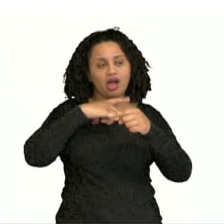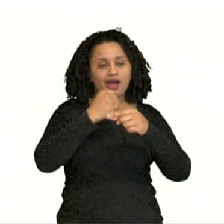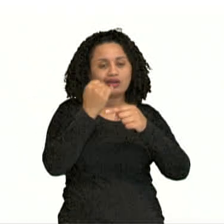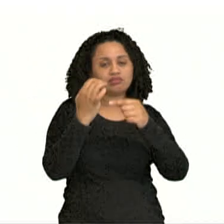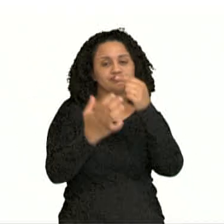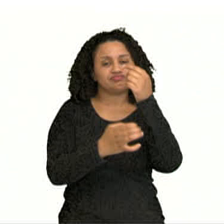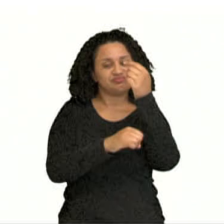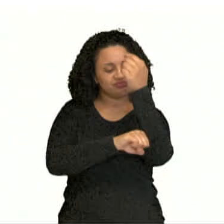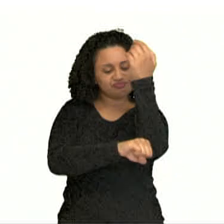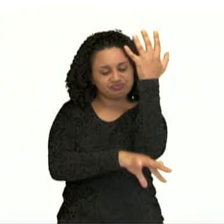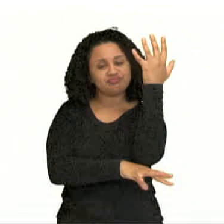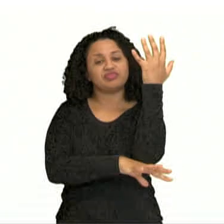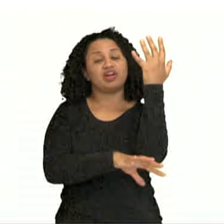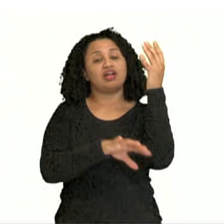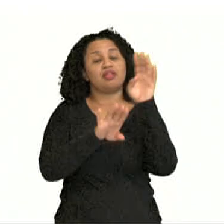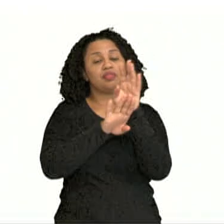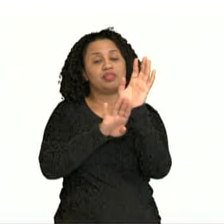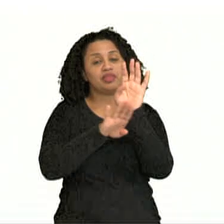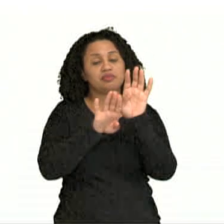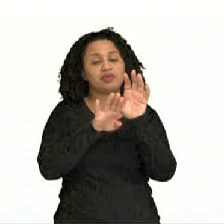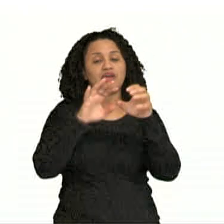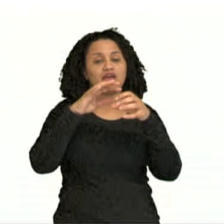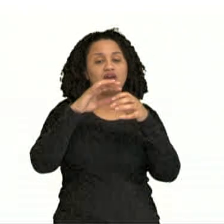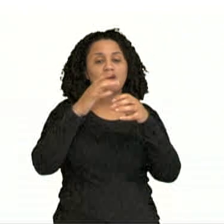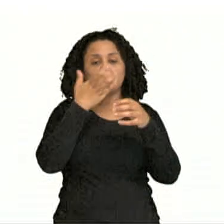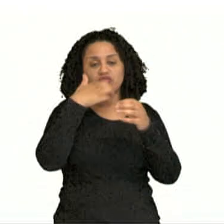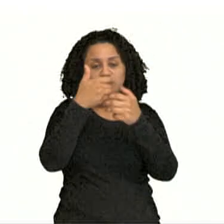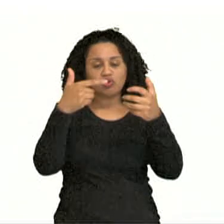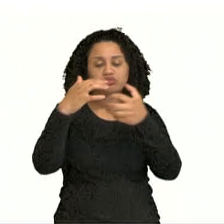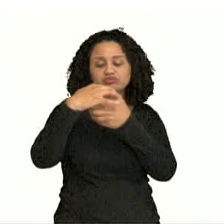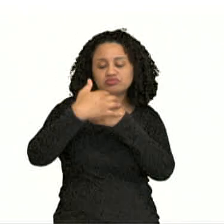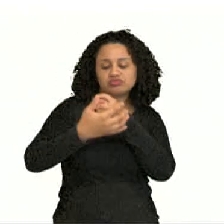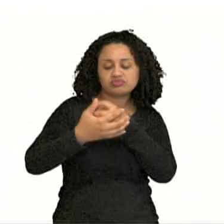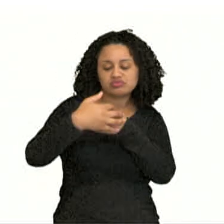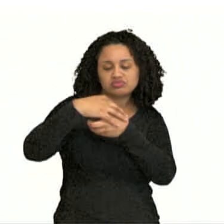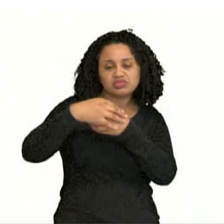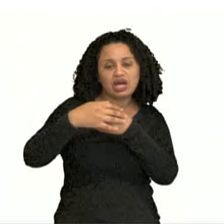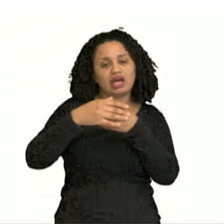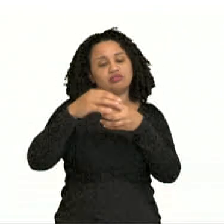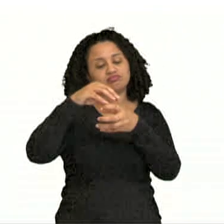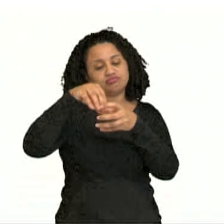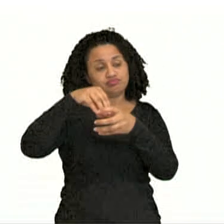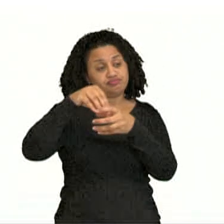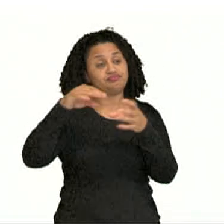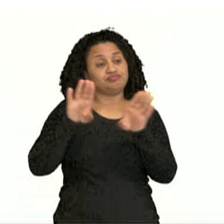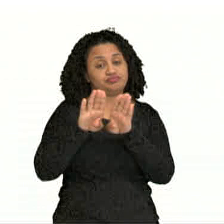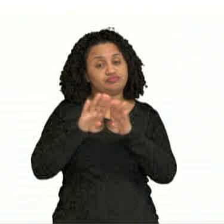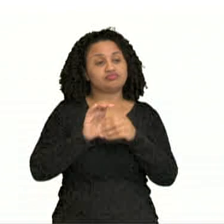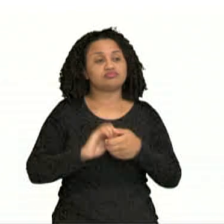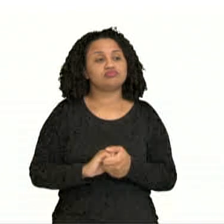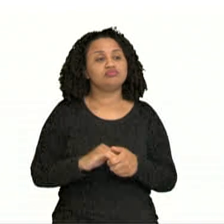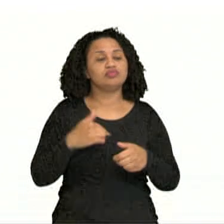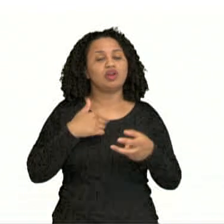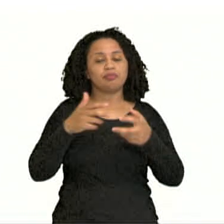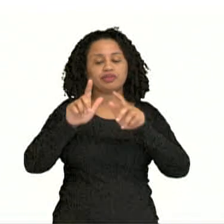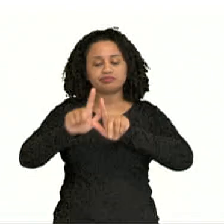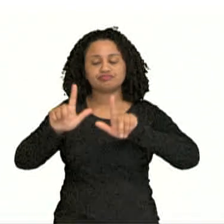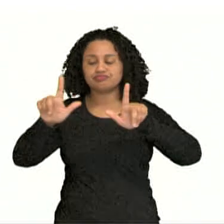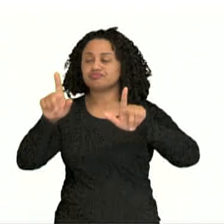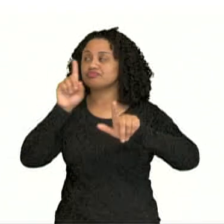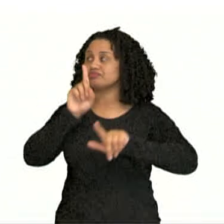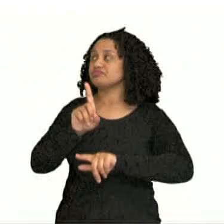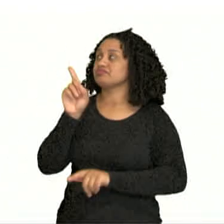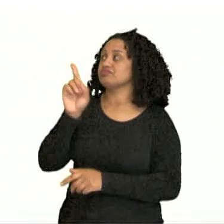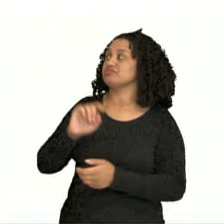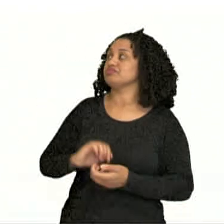nas cascas e em polpas de alguns frutos. Observe nessa imagem da direita. Está chegando o outono, o